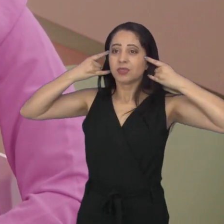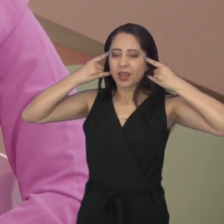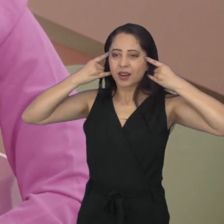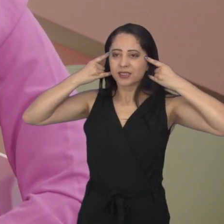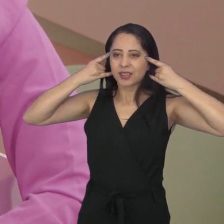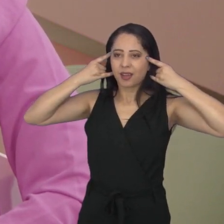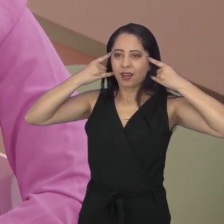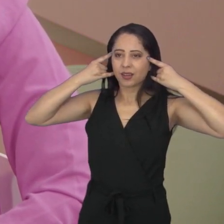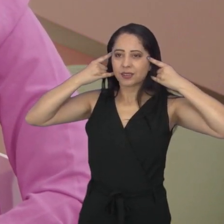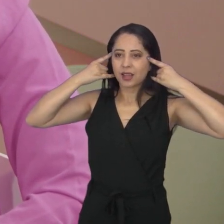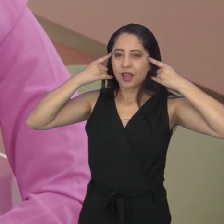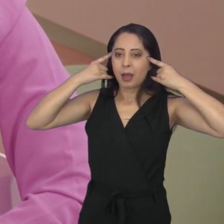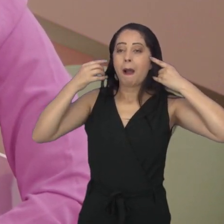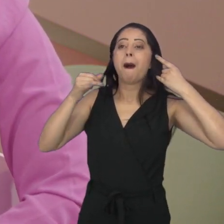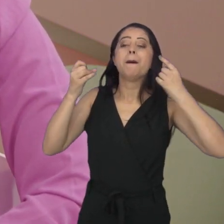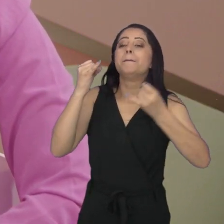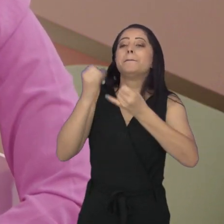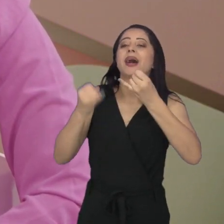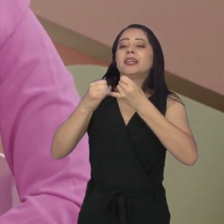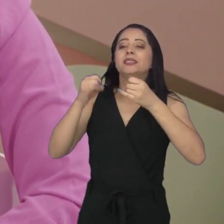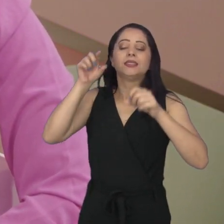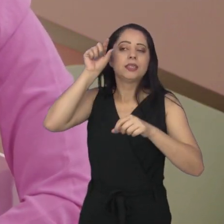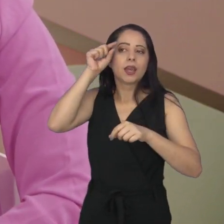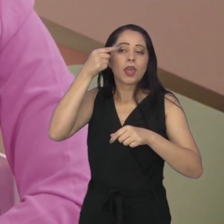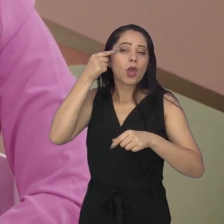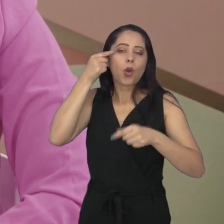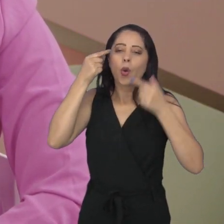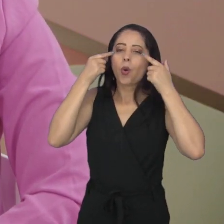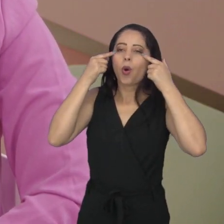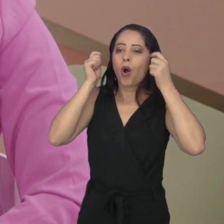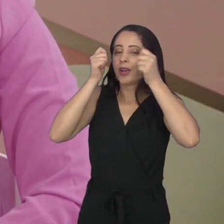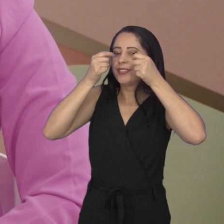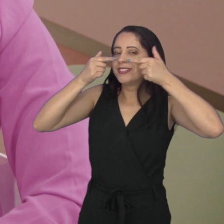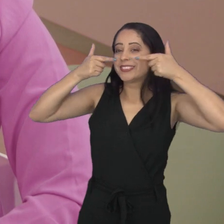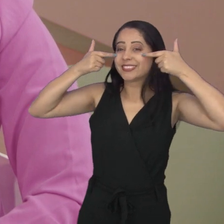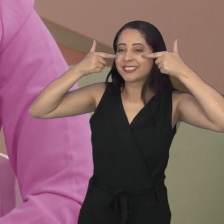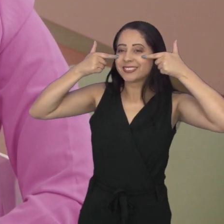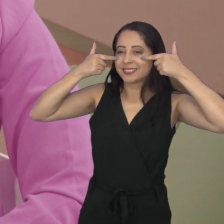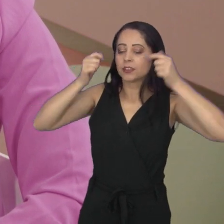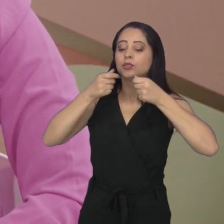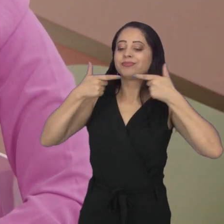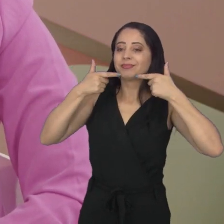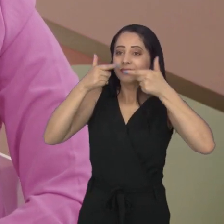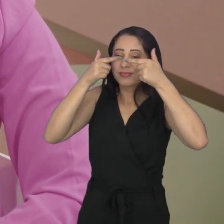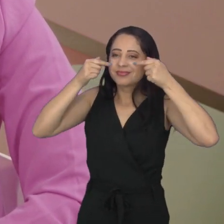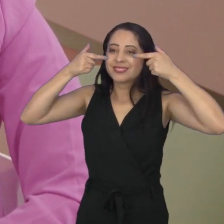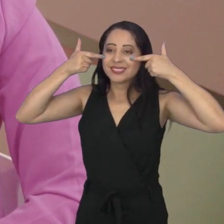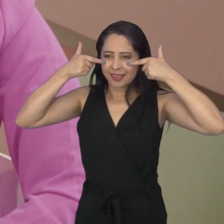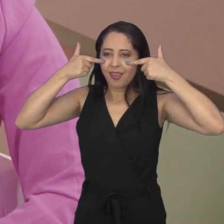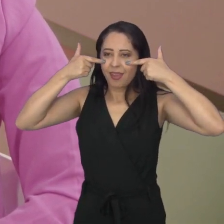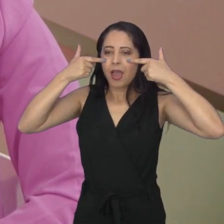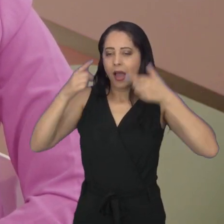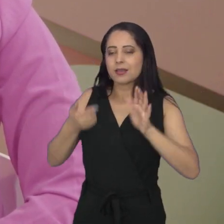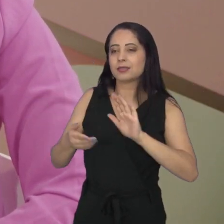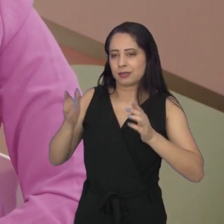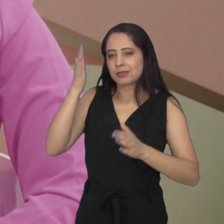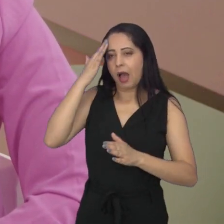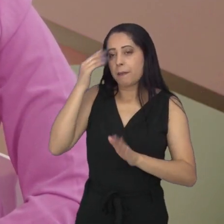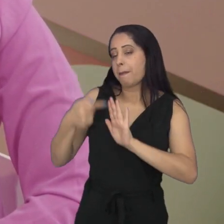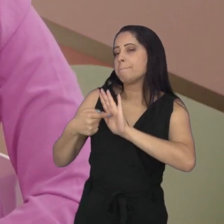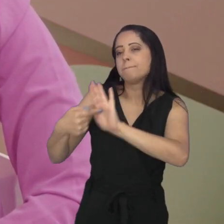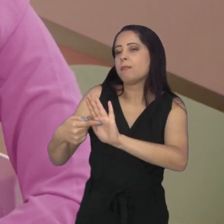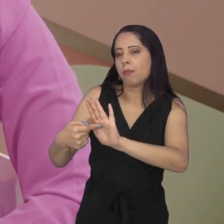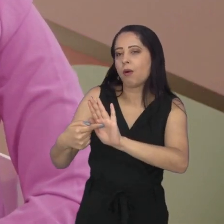máscara. de máscara e até ver aquela expressão, né? Sorrir com os olhos. Sim. Que foi uma expressão muito bem